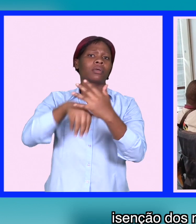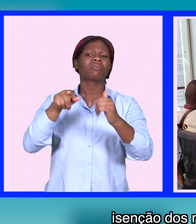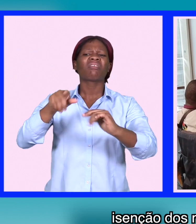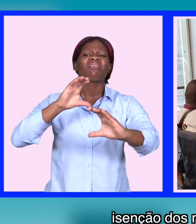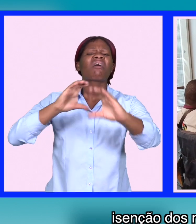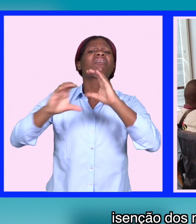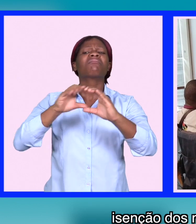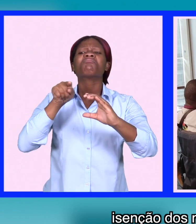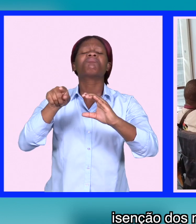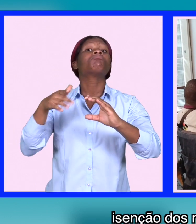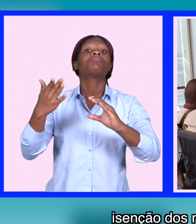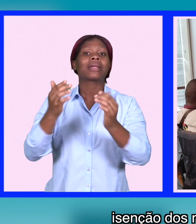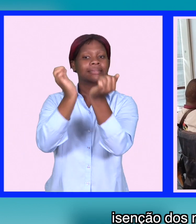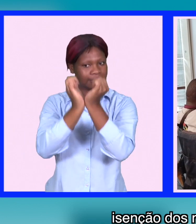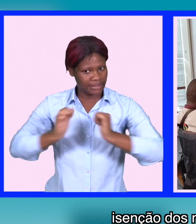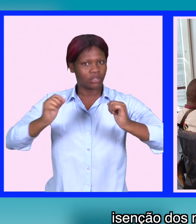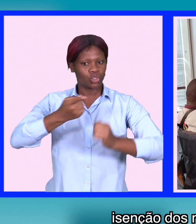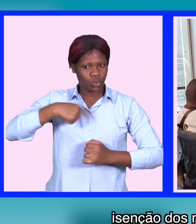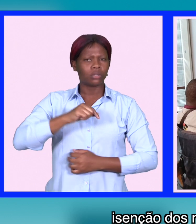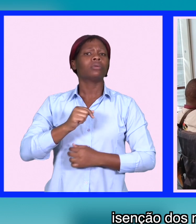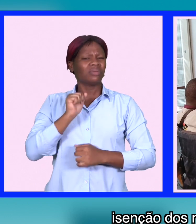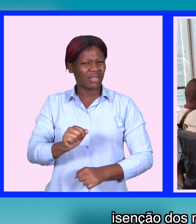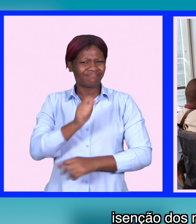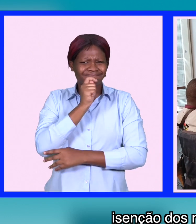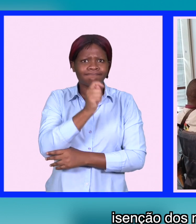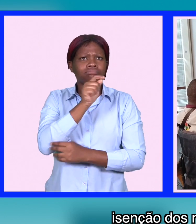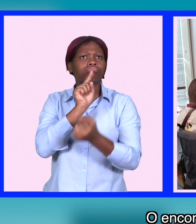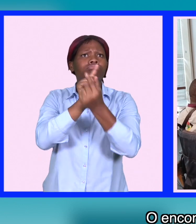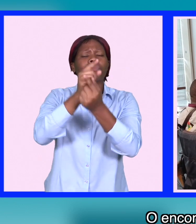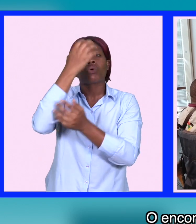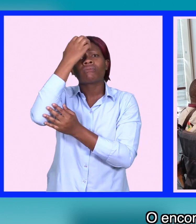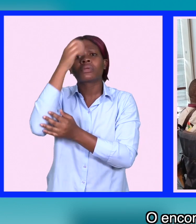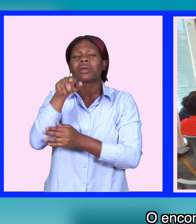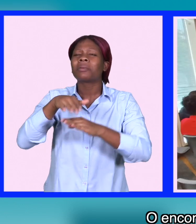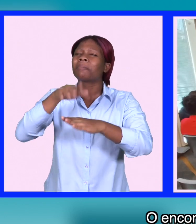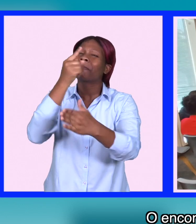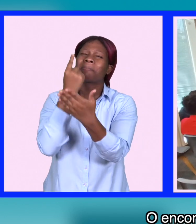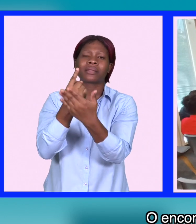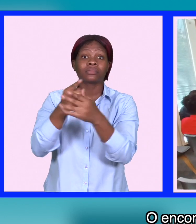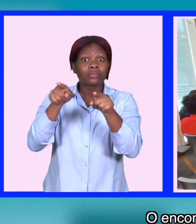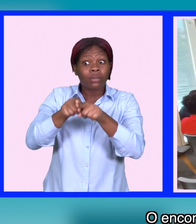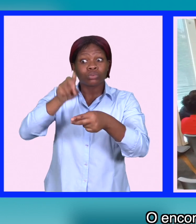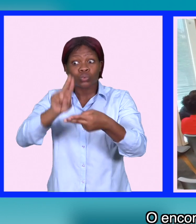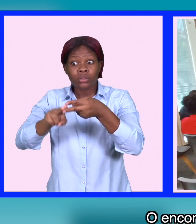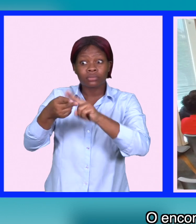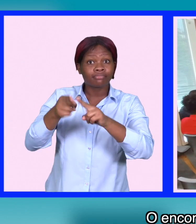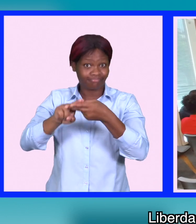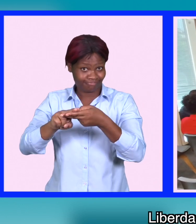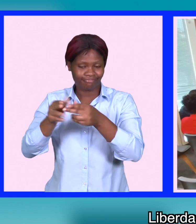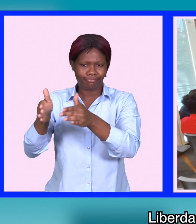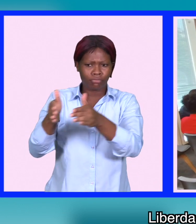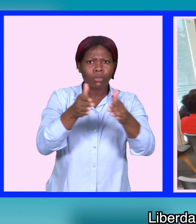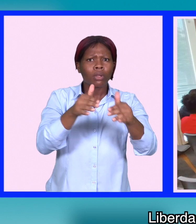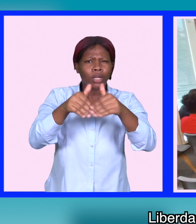comunicação social e a independência dos jornalistas perante o governo. O encontro decorreu no âmbito da celebração do Dia Mundial